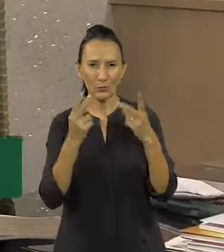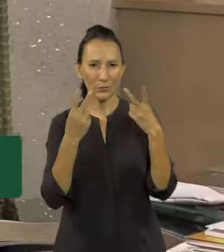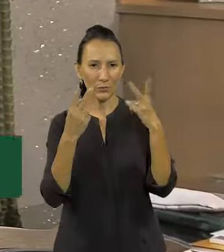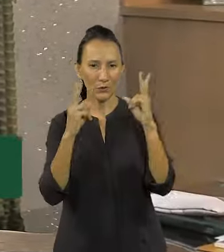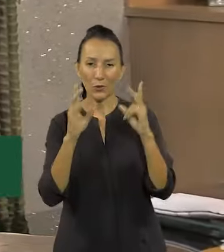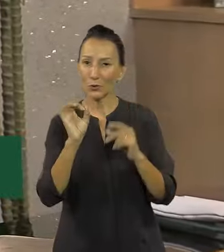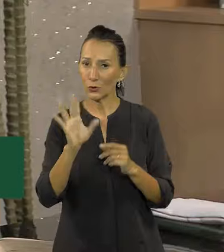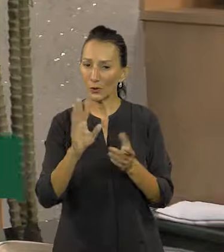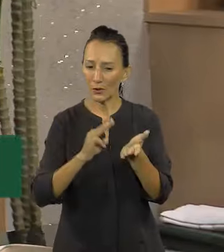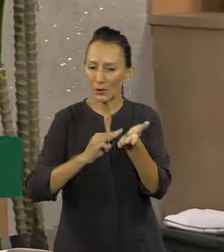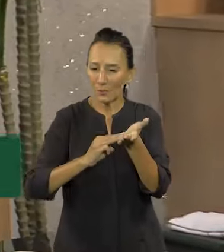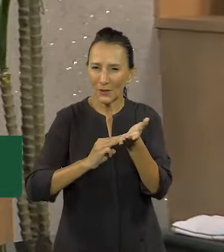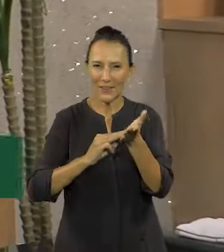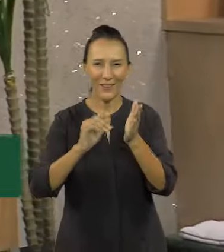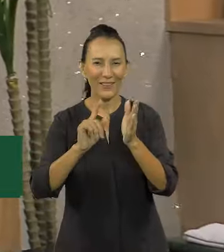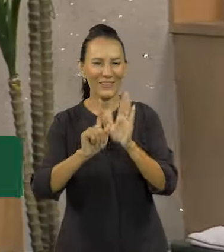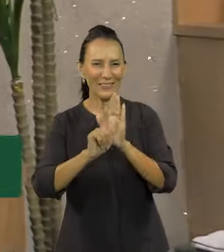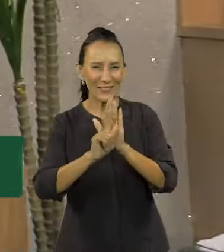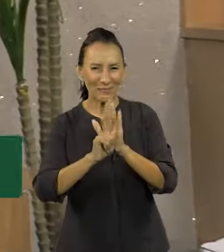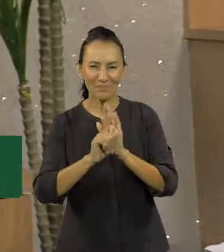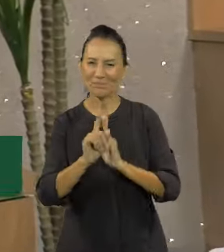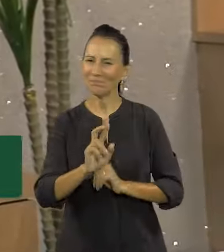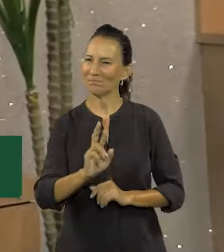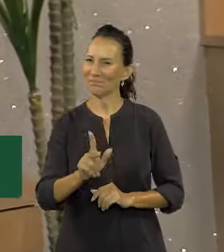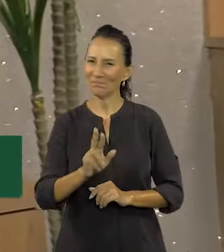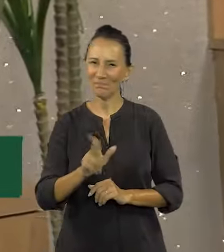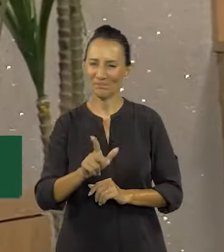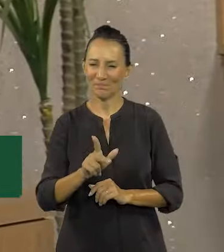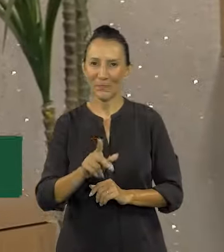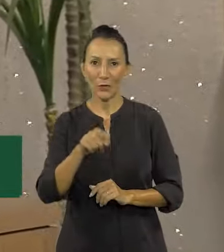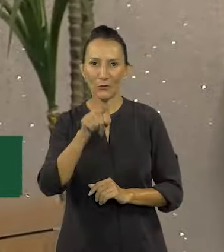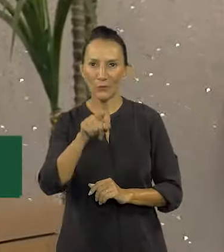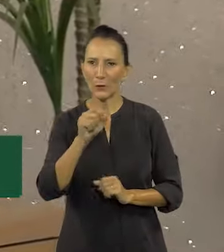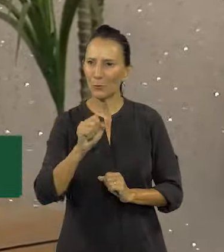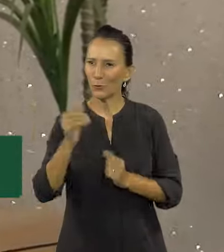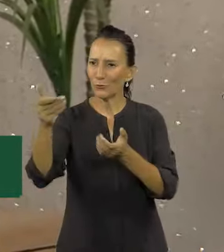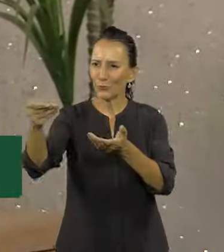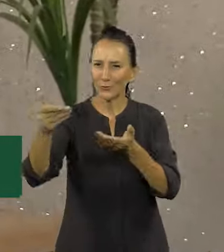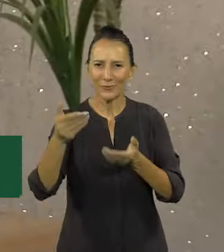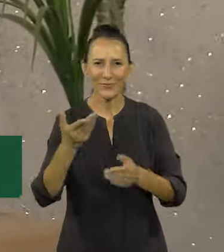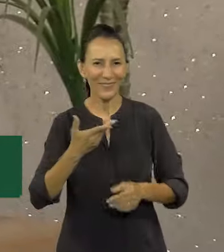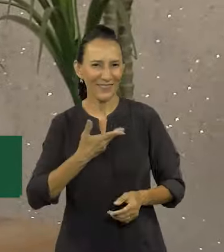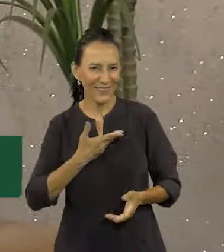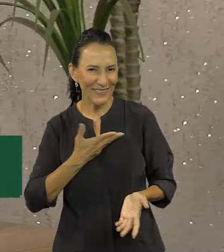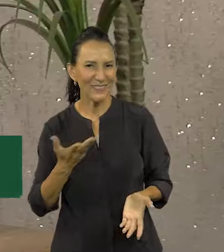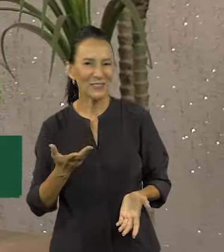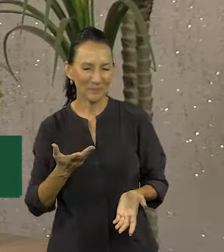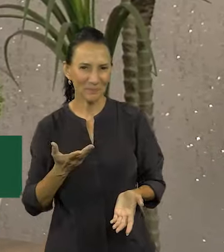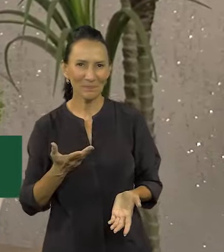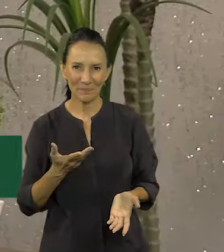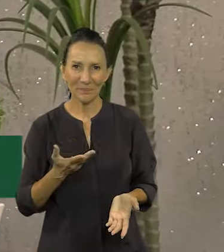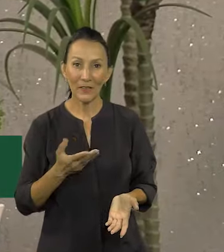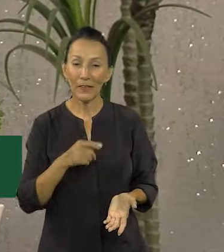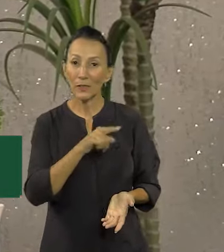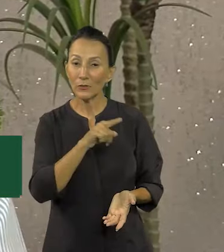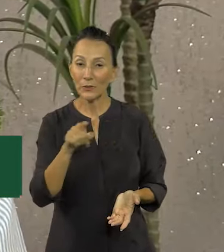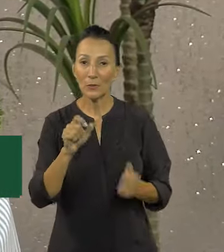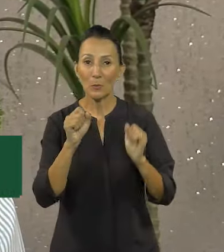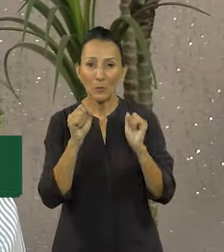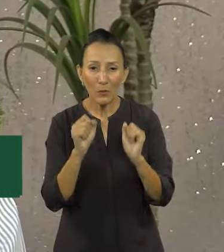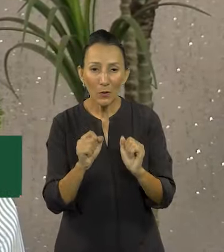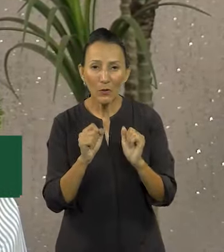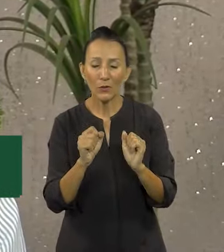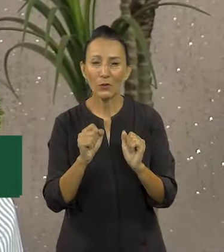da G semana é um culto evangelístico em que você pode convidar um amigo eu deve convidar e fazer uma